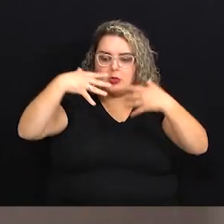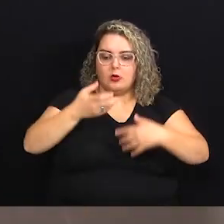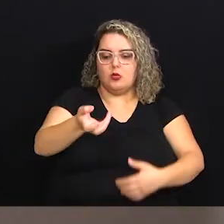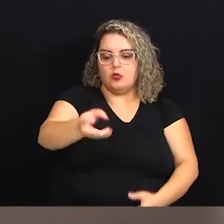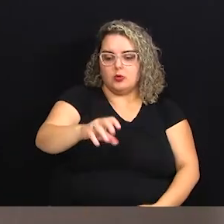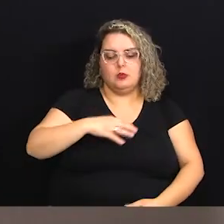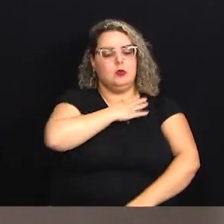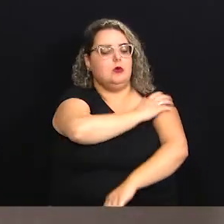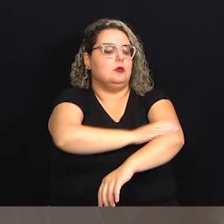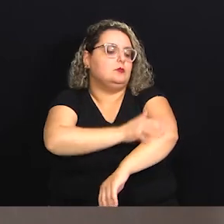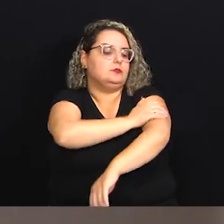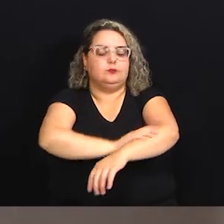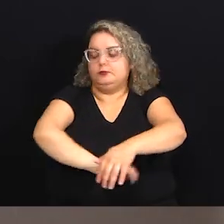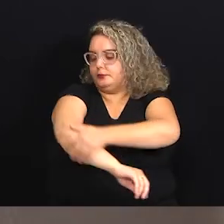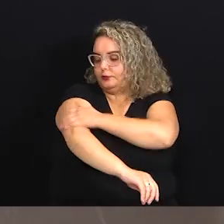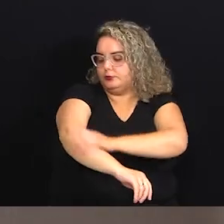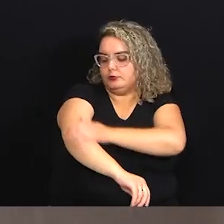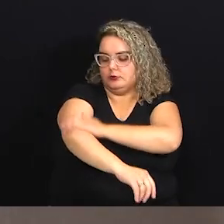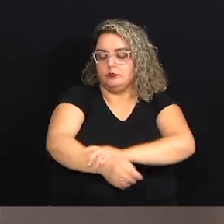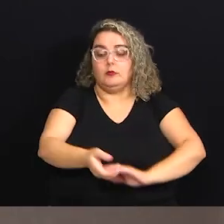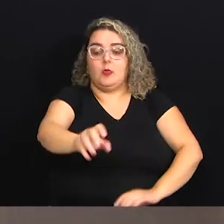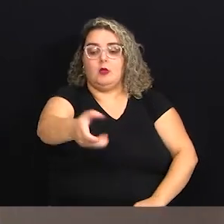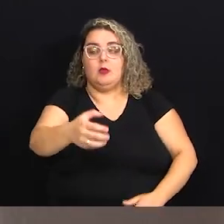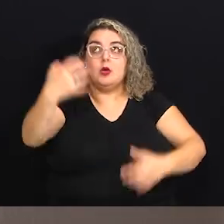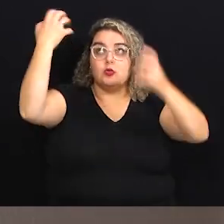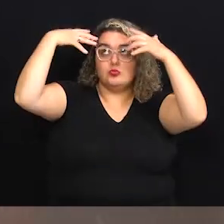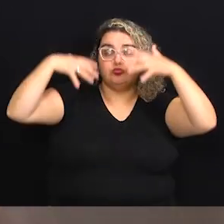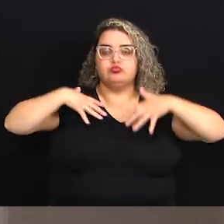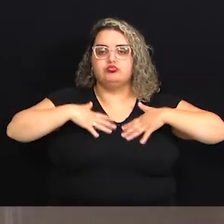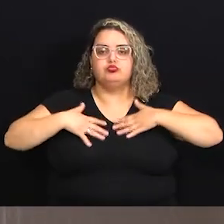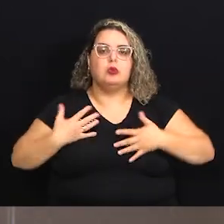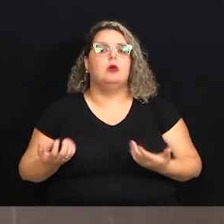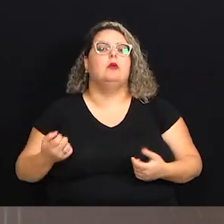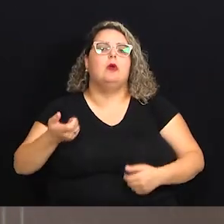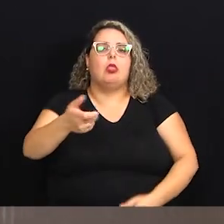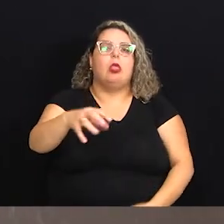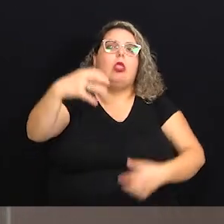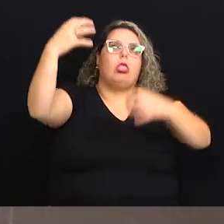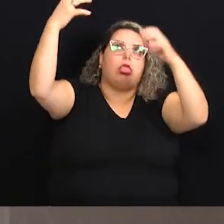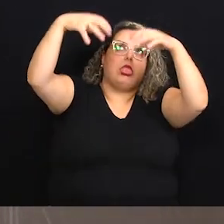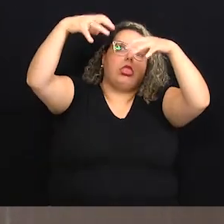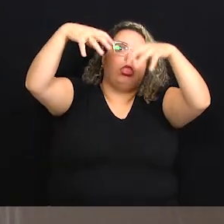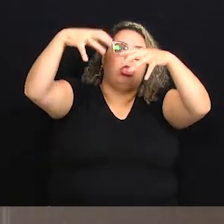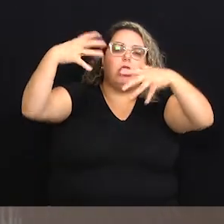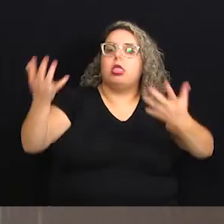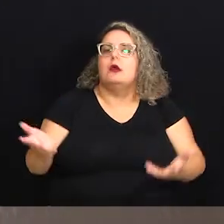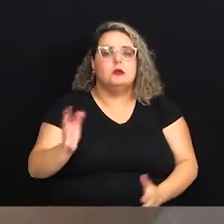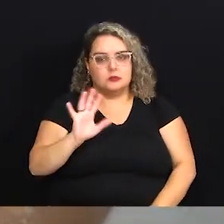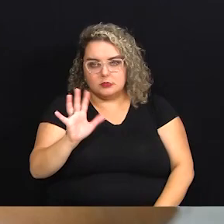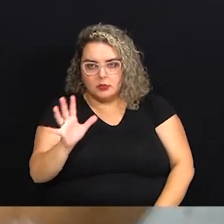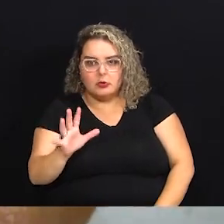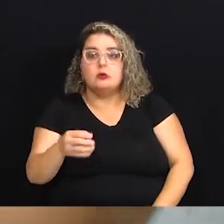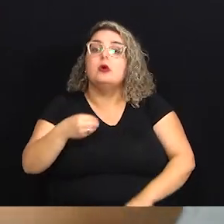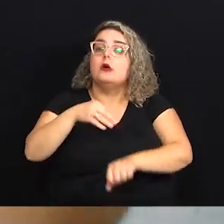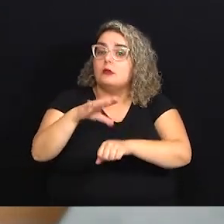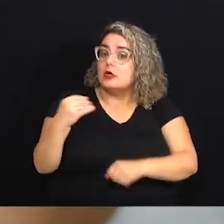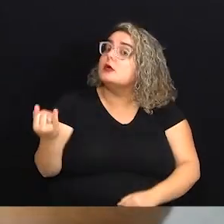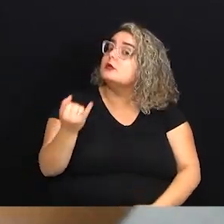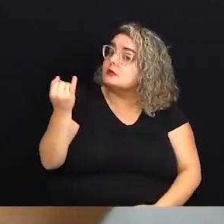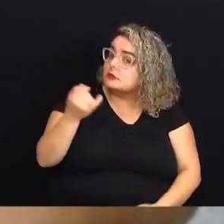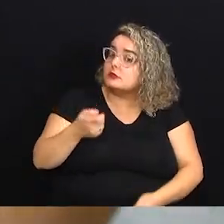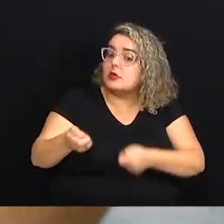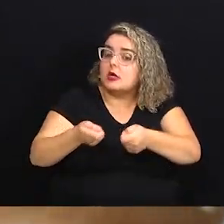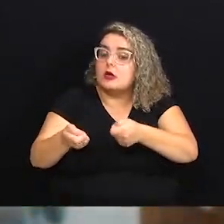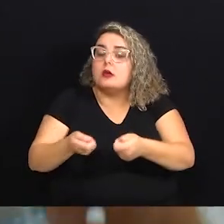você desliga o chuveiro para passar o sabão e depois ligue novamente. Você não precisa passar o banho inteiro com o chuveiro ligado. É uma